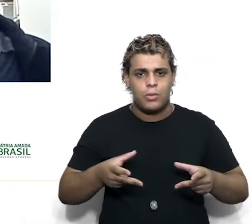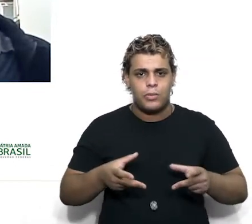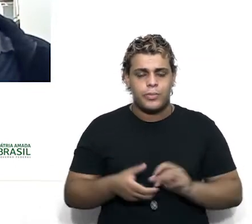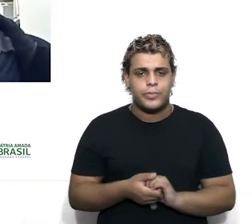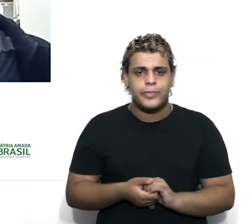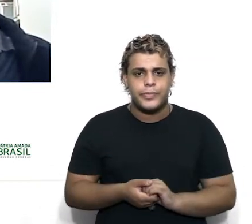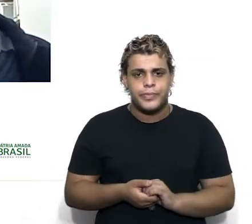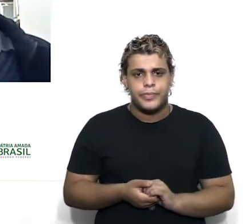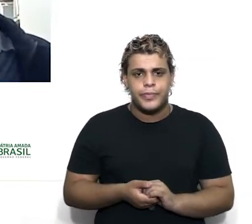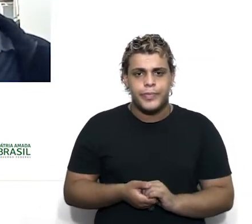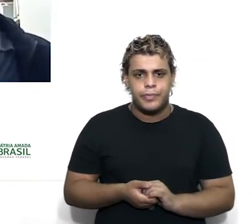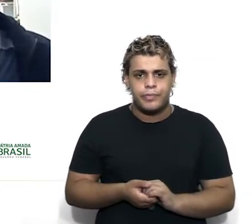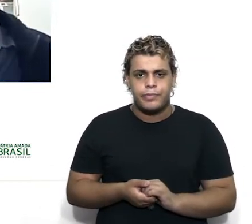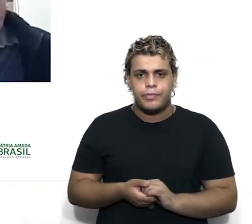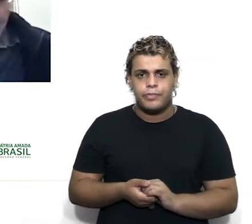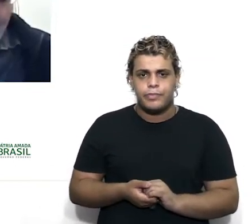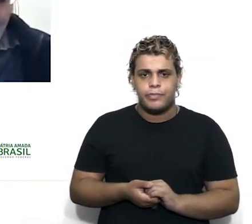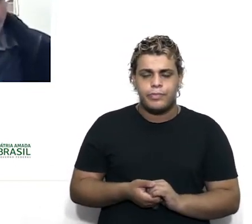enfim.